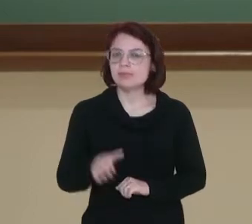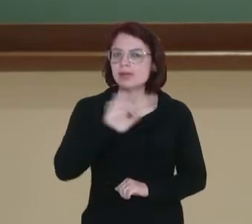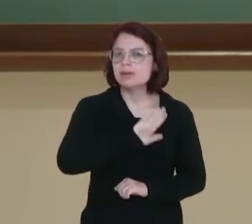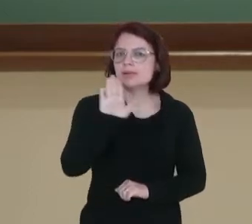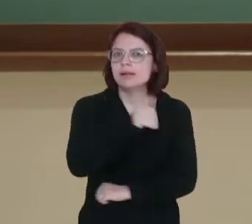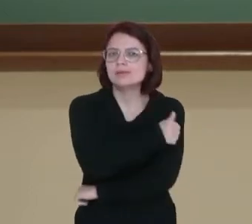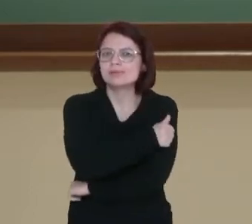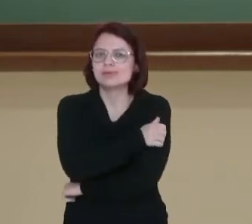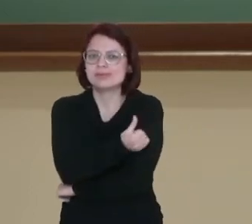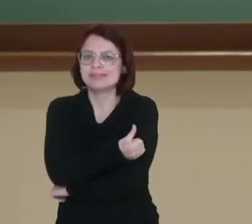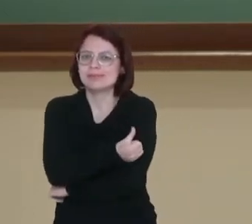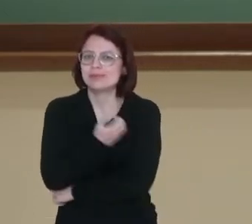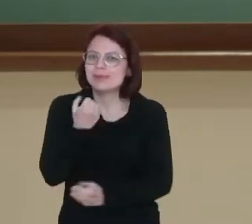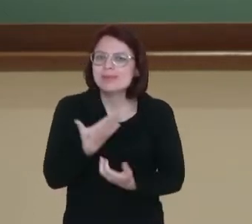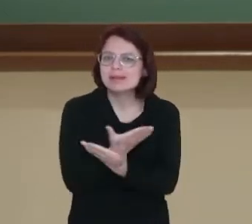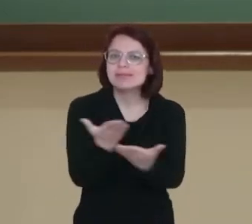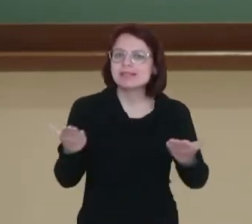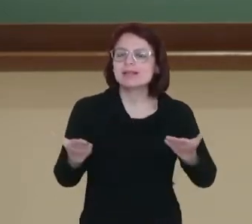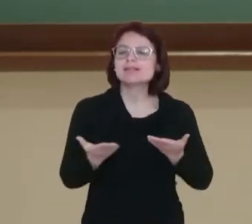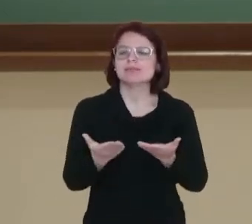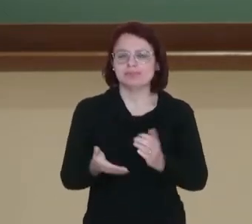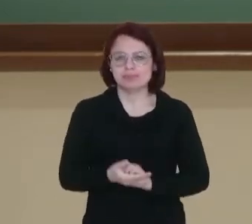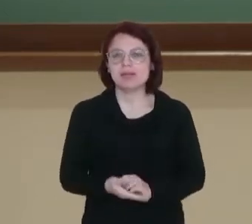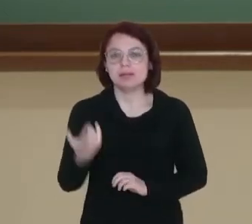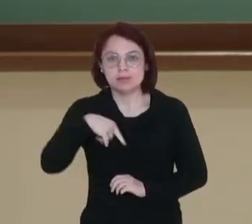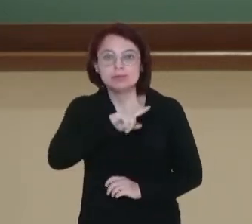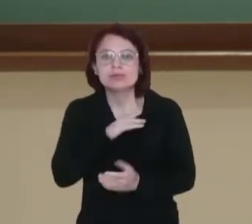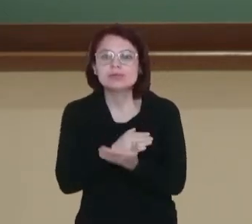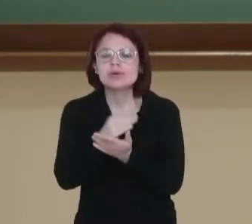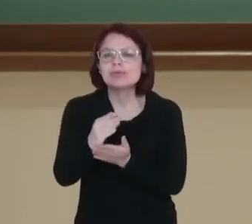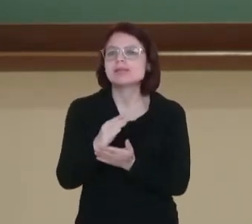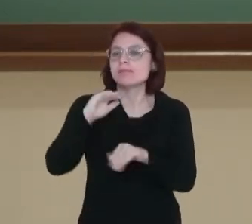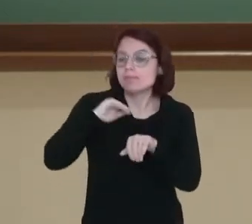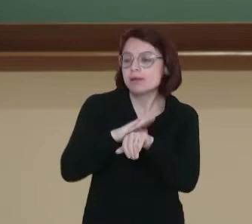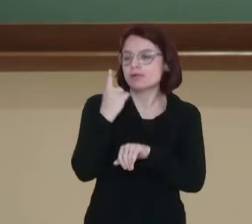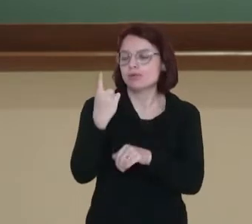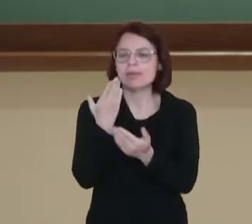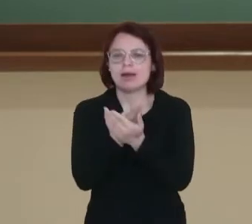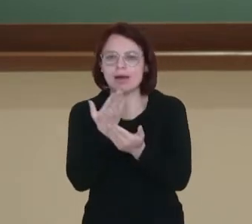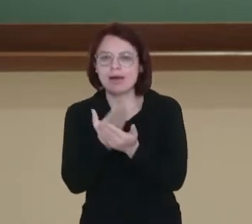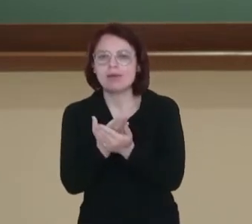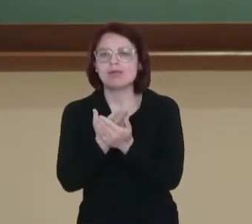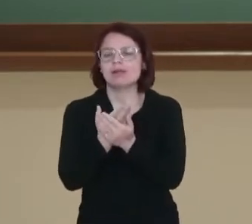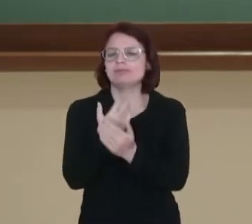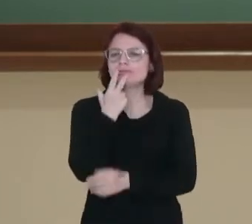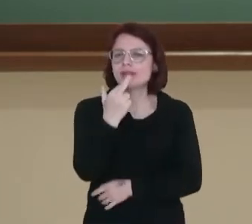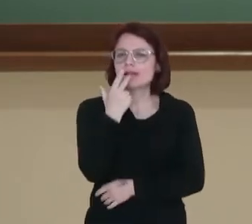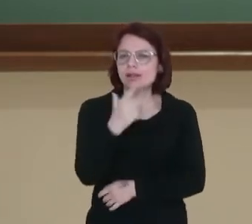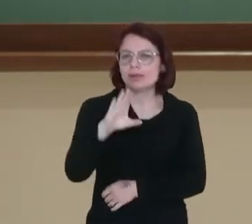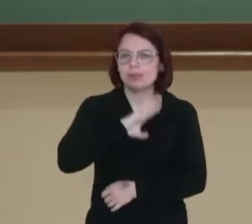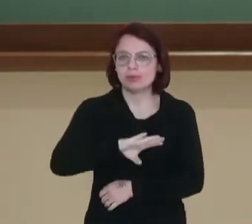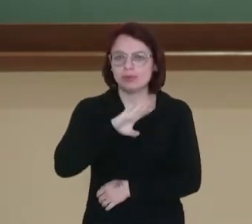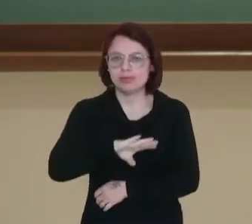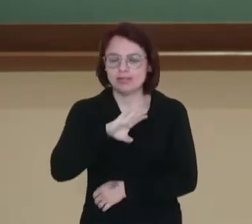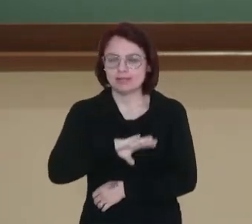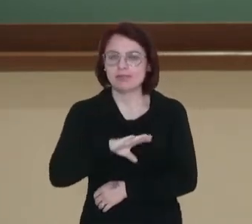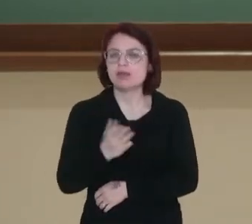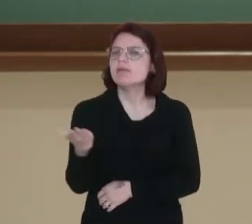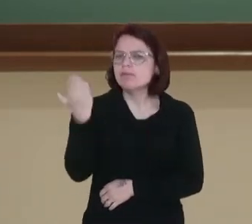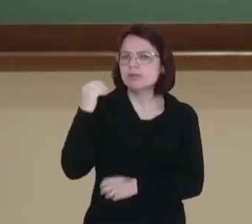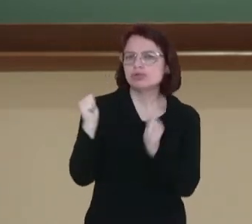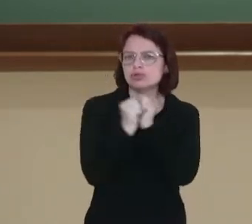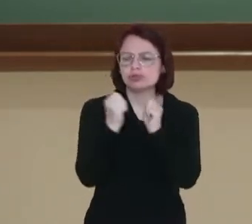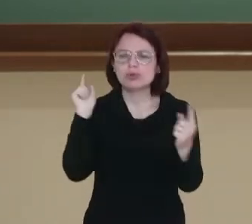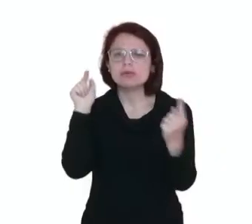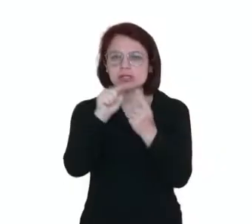Olá, alunos do sexto ano, tudo bem com vocês? Estamos começando mais uma aula de língua portuguesa. Vamos conferir juntos os